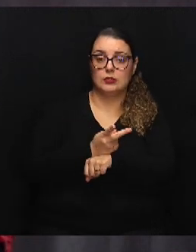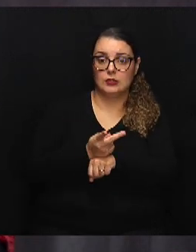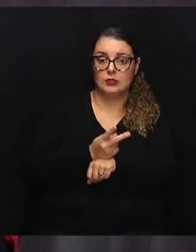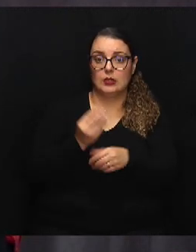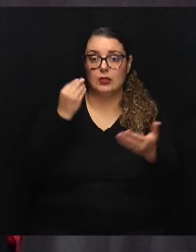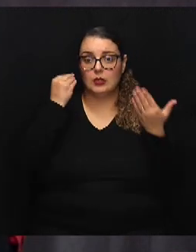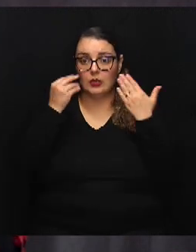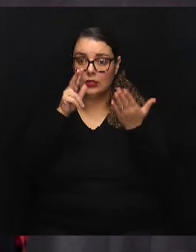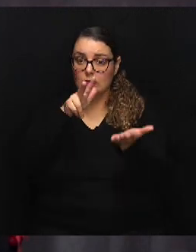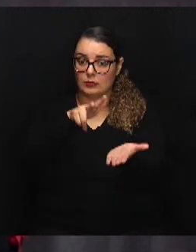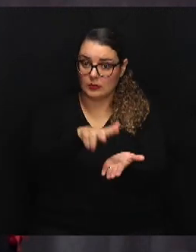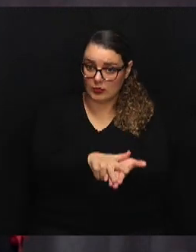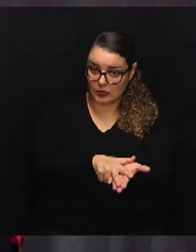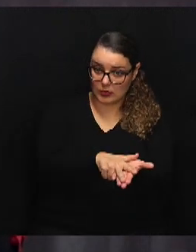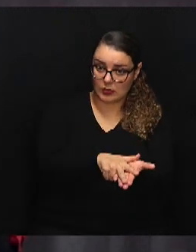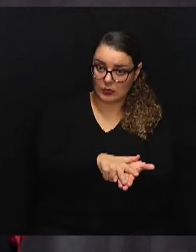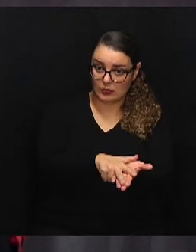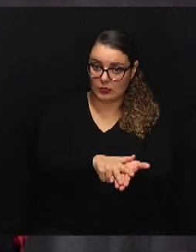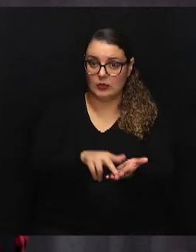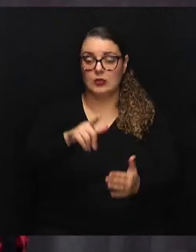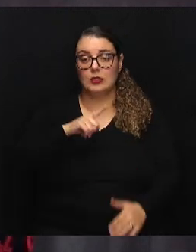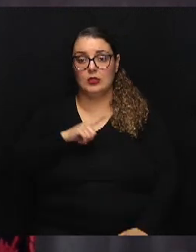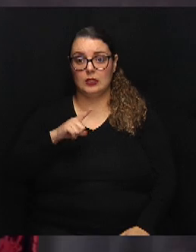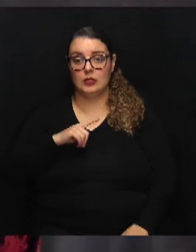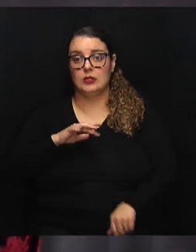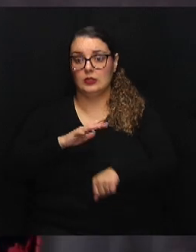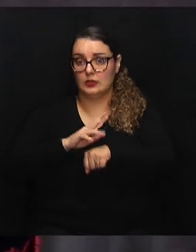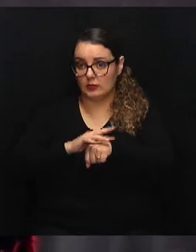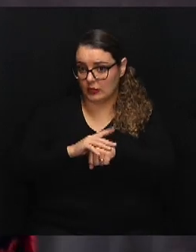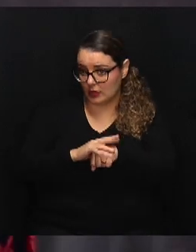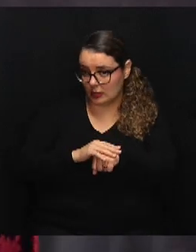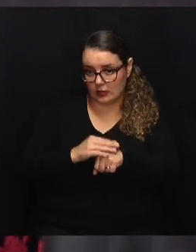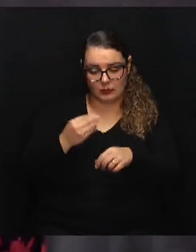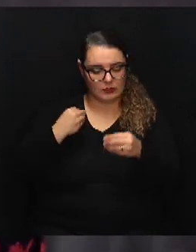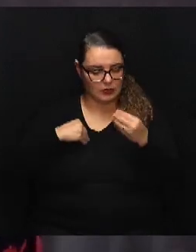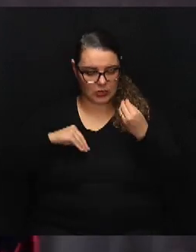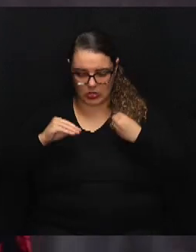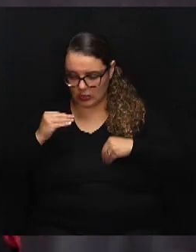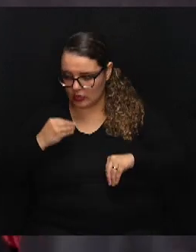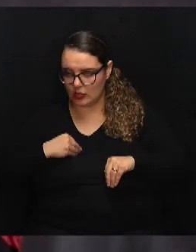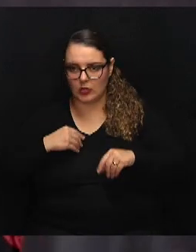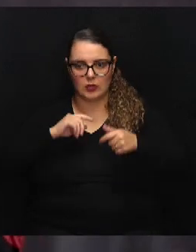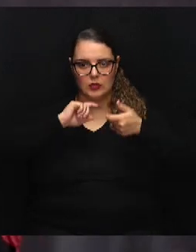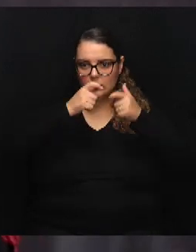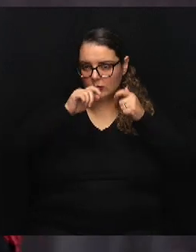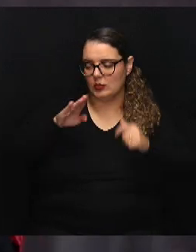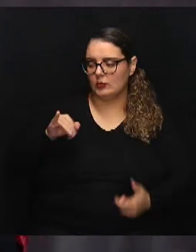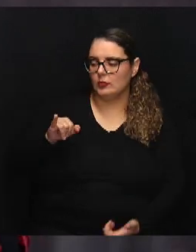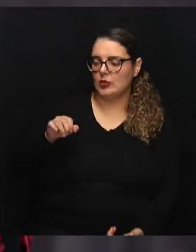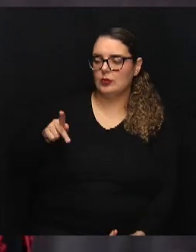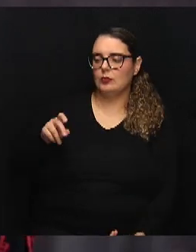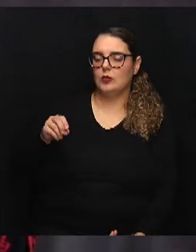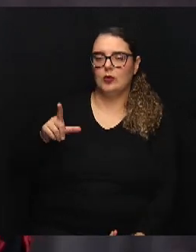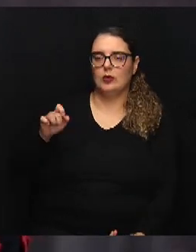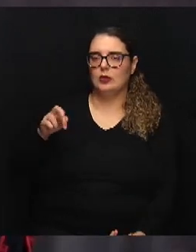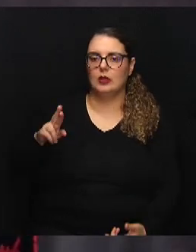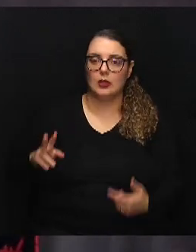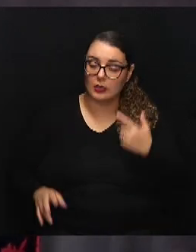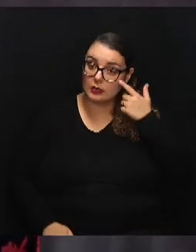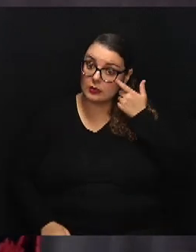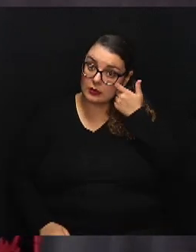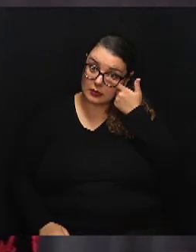psiquiatra, ele tem uma psicopatologia grave, uma depressão, um transtorno bipolar, enfim,